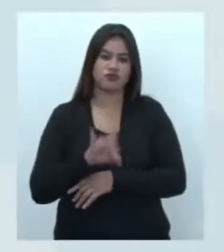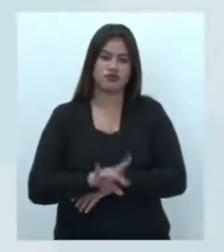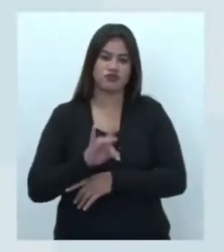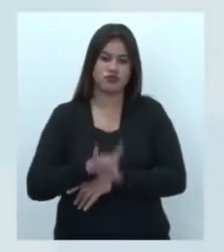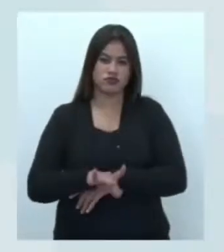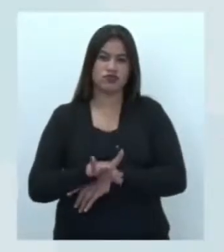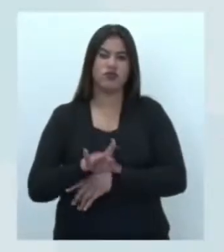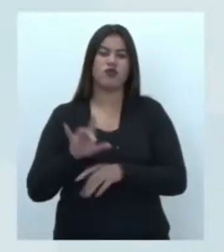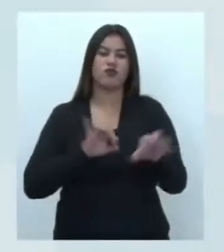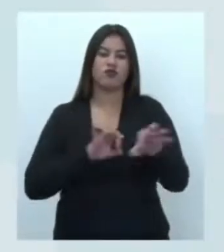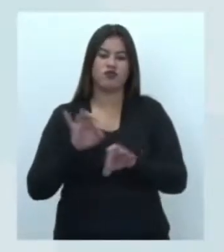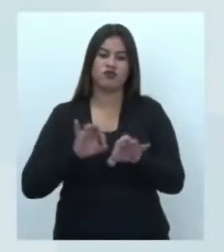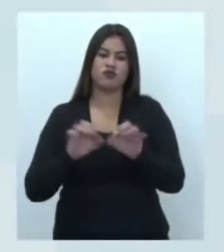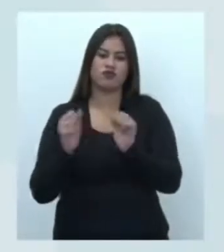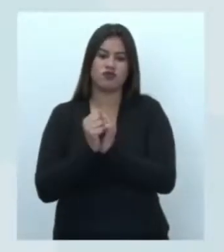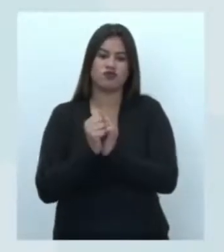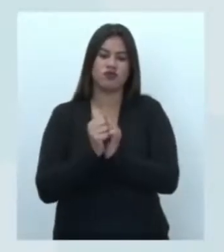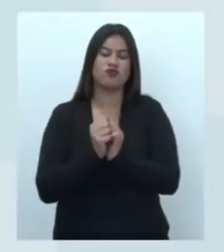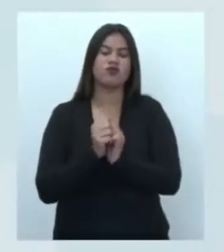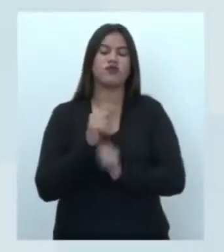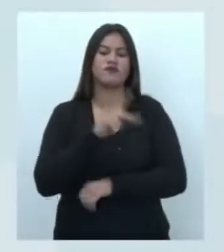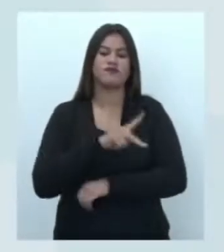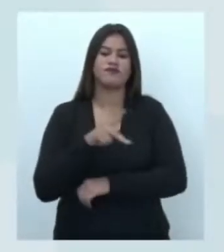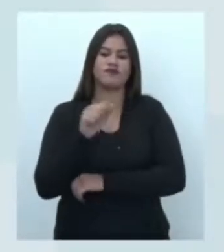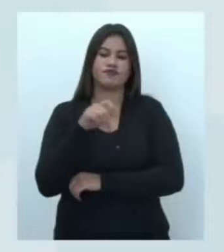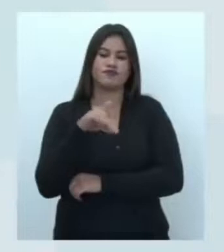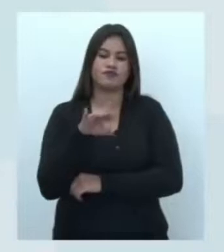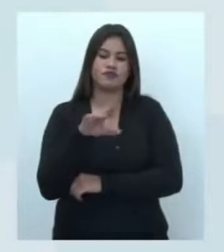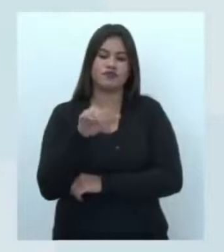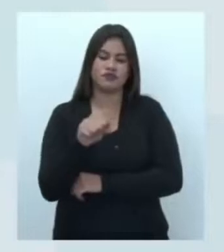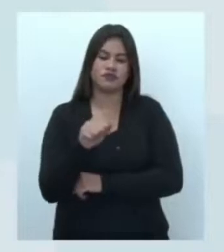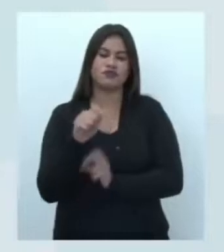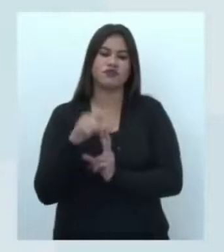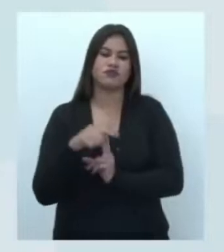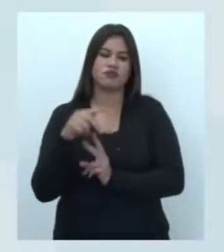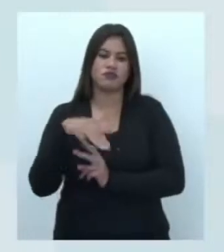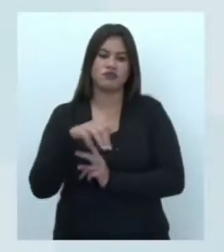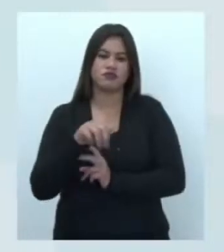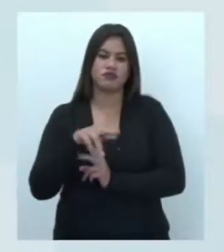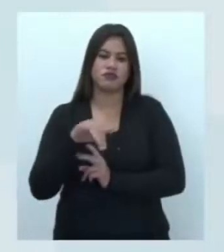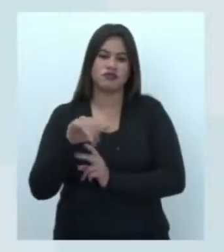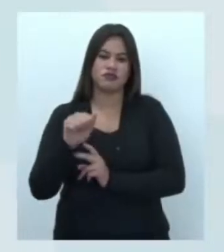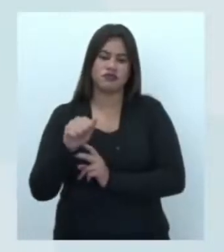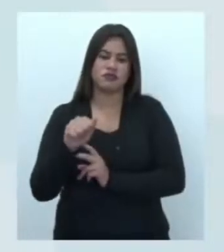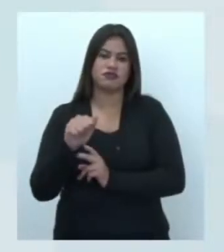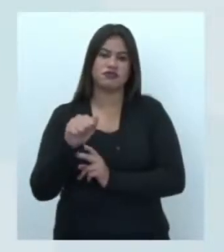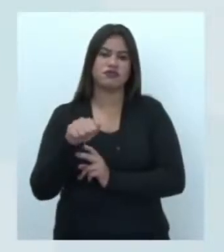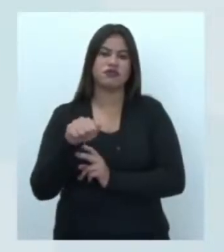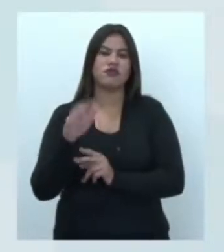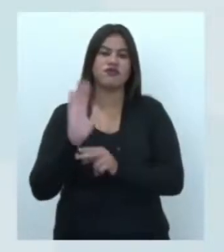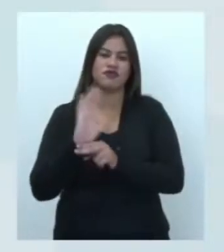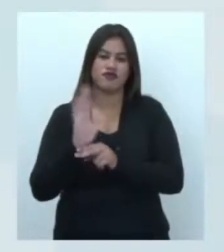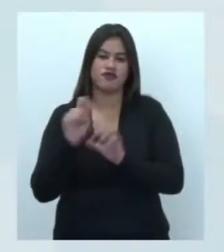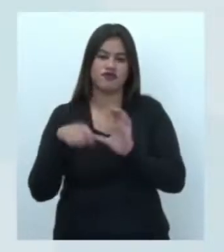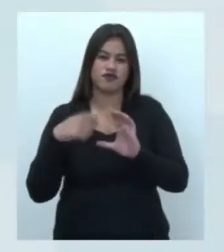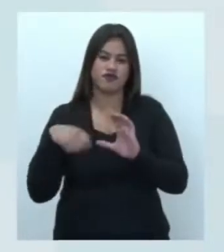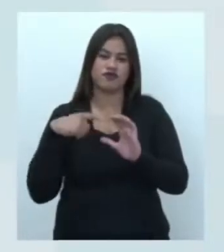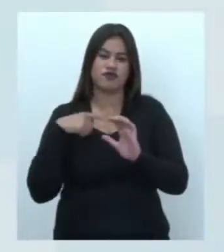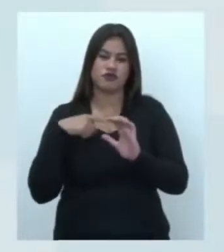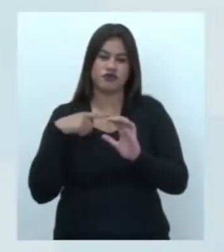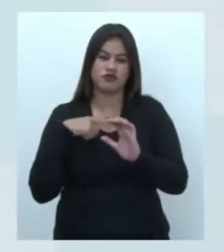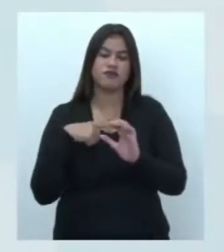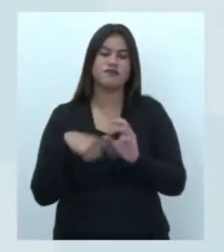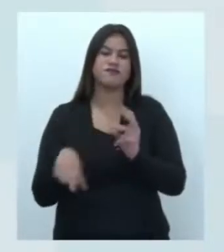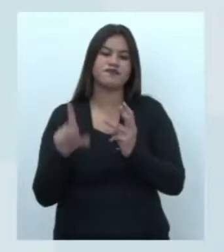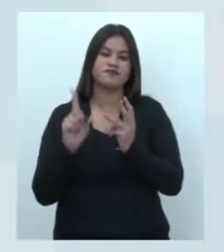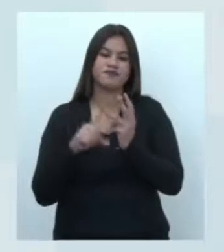professora Andréia, que está aqui comigo hoje no estúdio, a professora Mariana, que também está sempre presente, inclusive hoje vai aparecer através